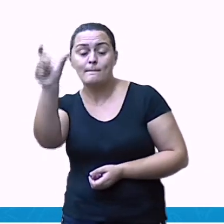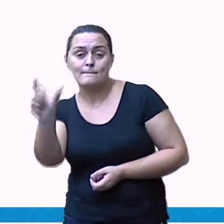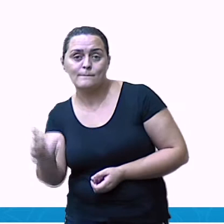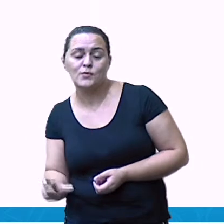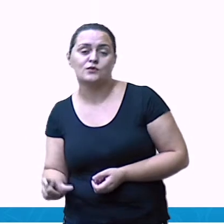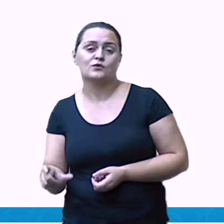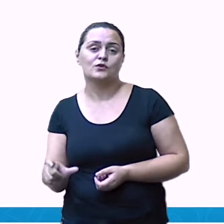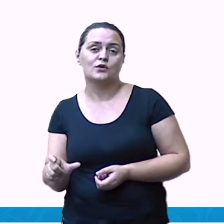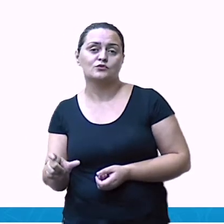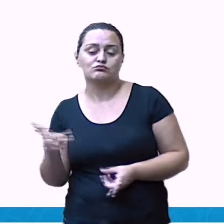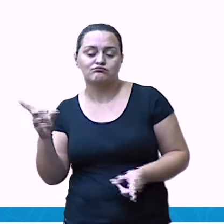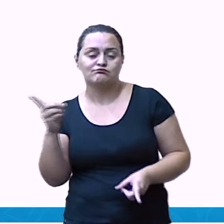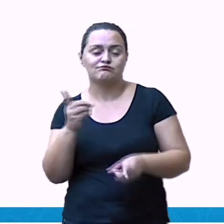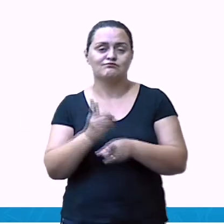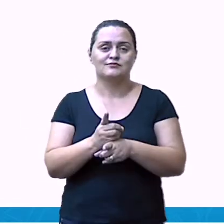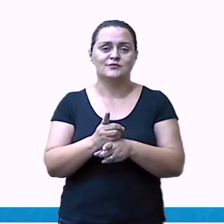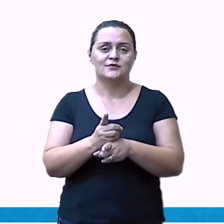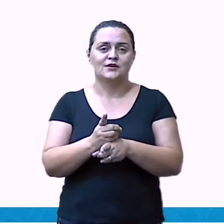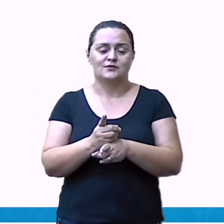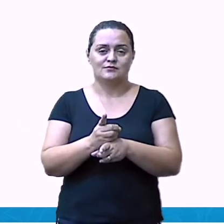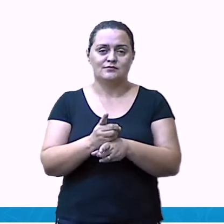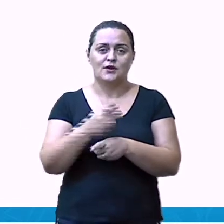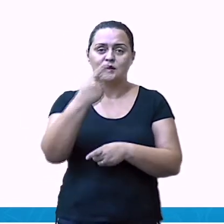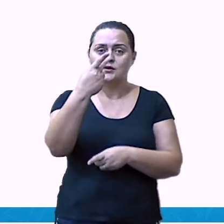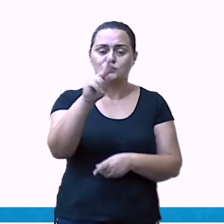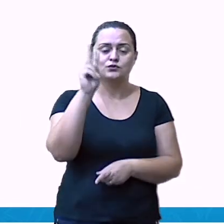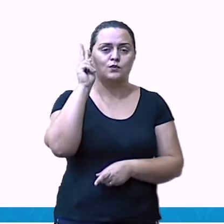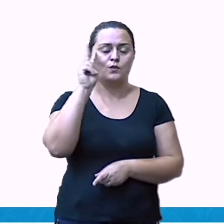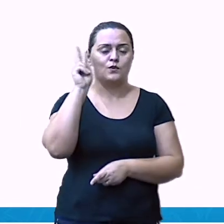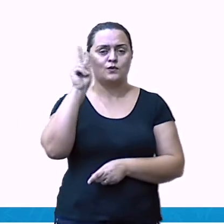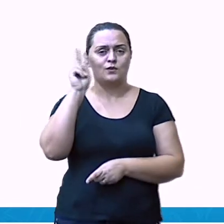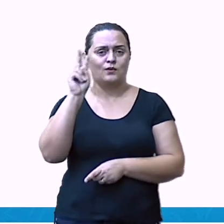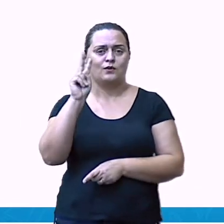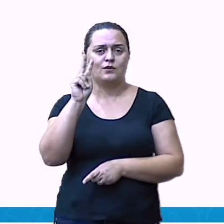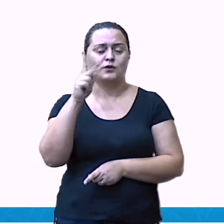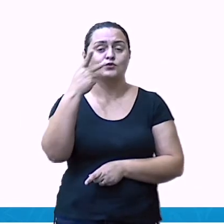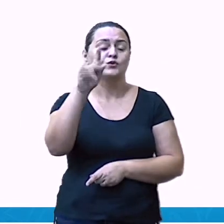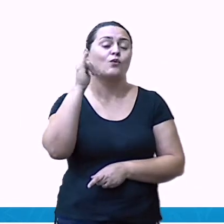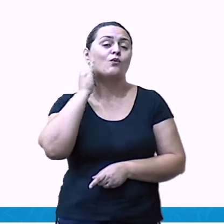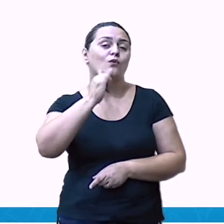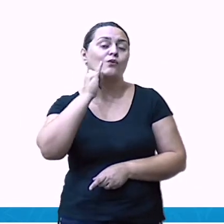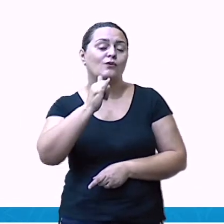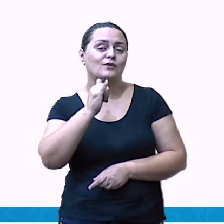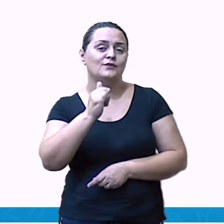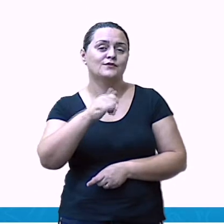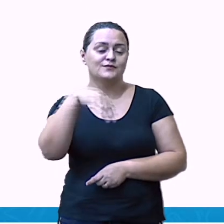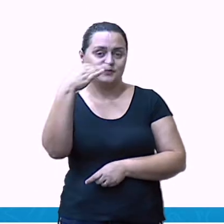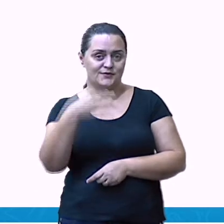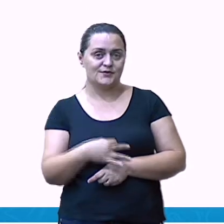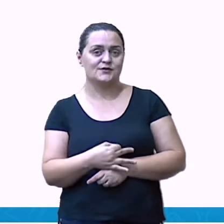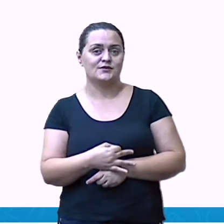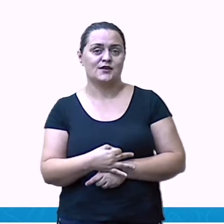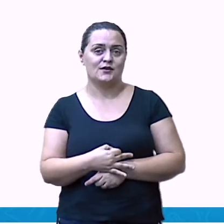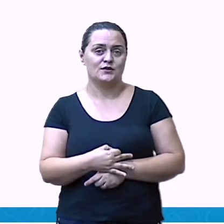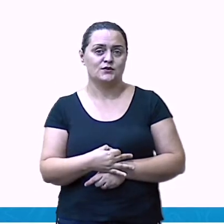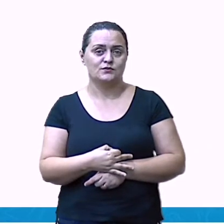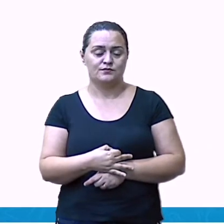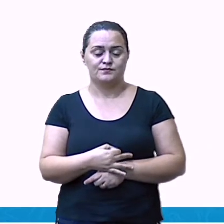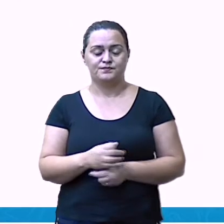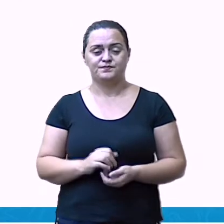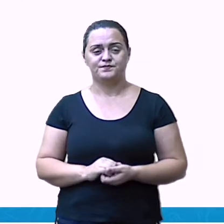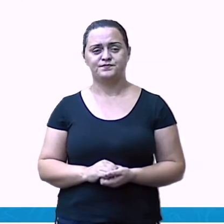Neve e assim por diante. É aquilo que falou anteriormente, dê asas à sua imaginação.